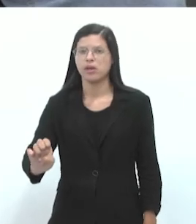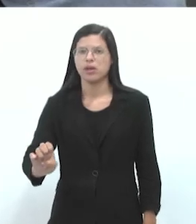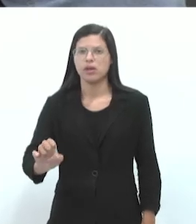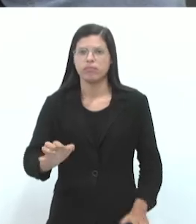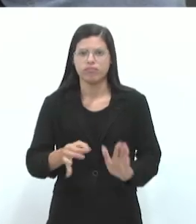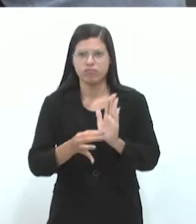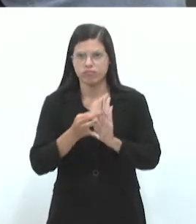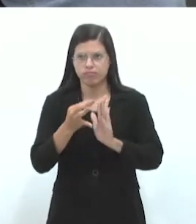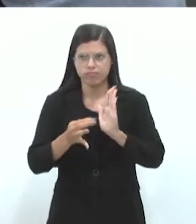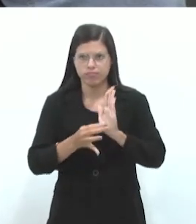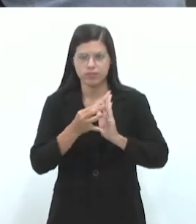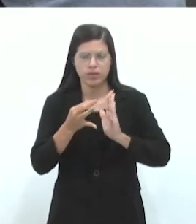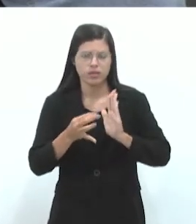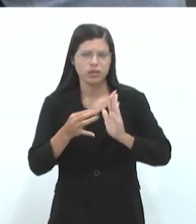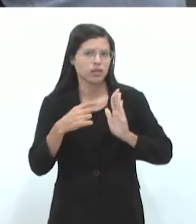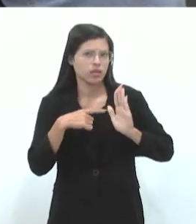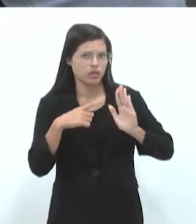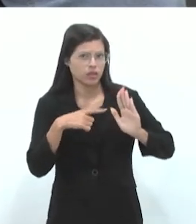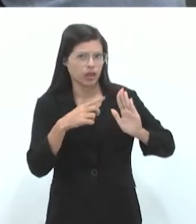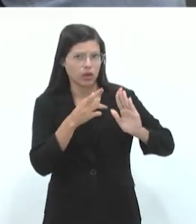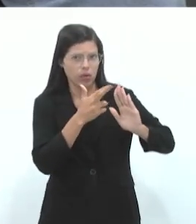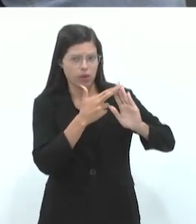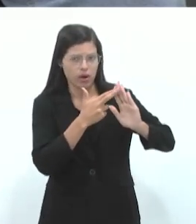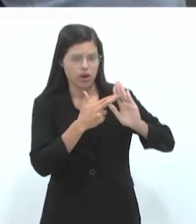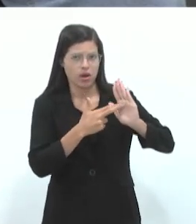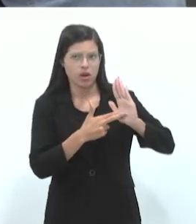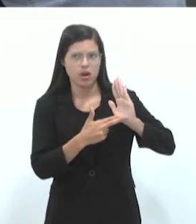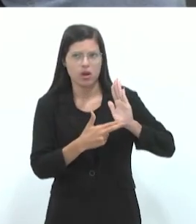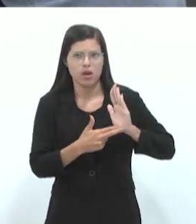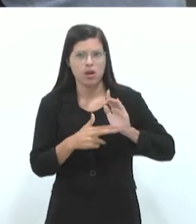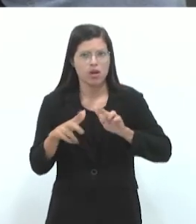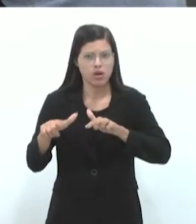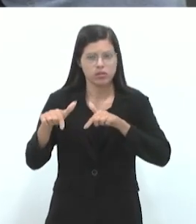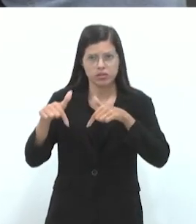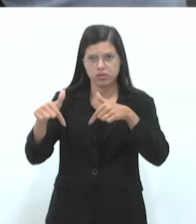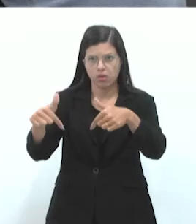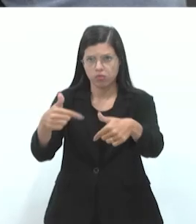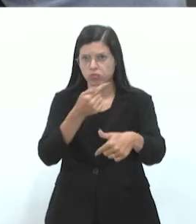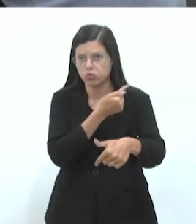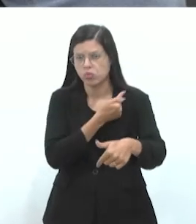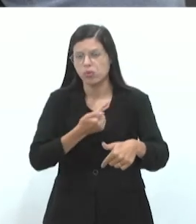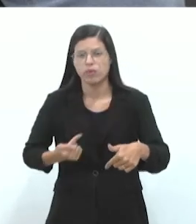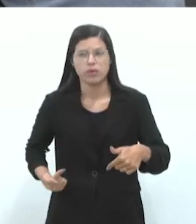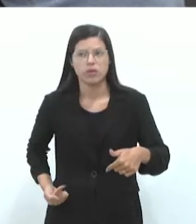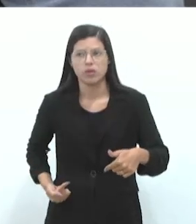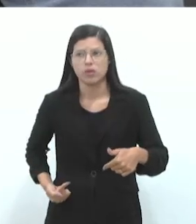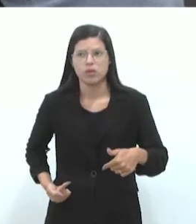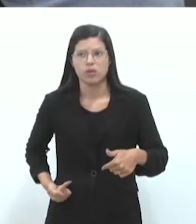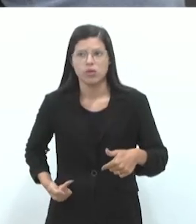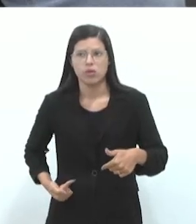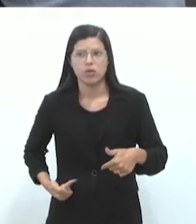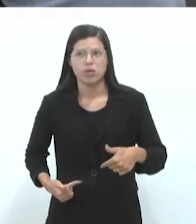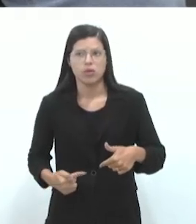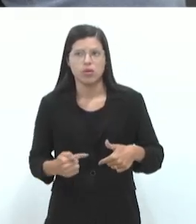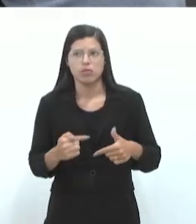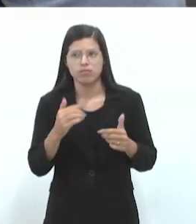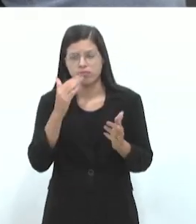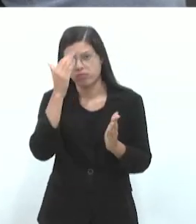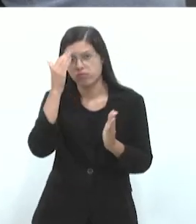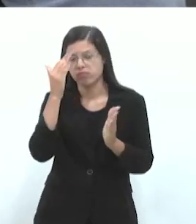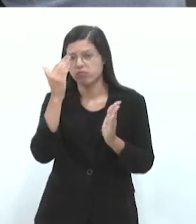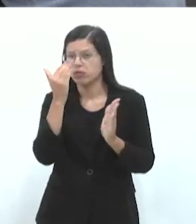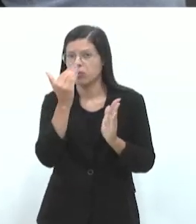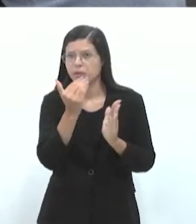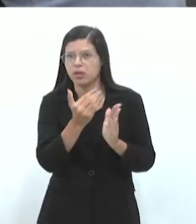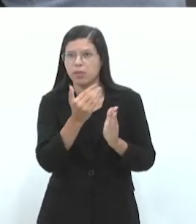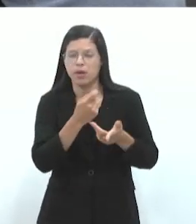atribua efeitos normativos por ato do governador, não deverá ser cumprida pela administração pública estadual.